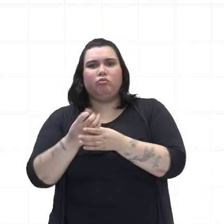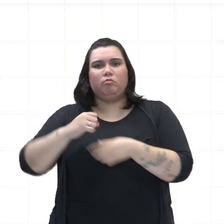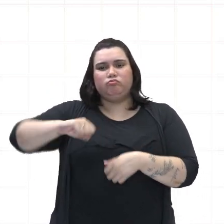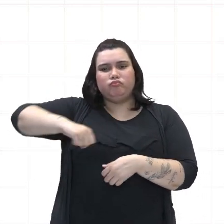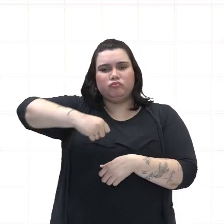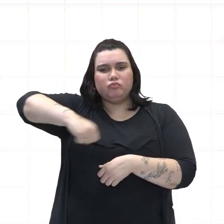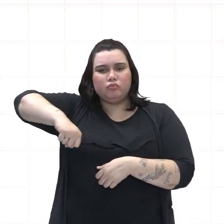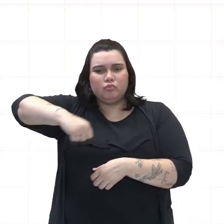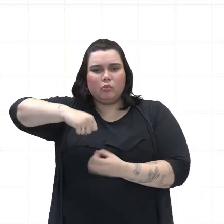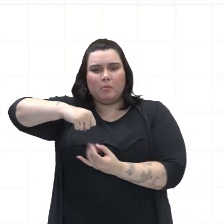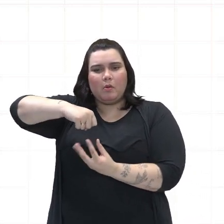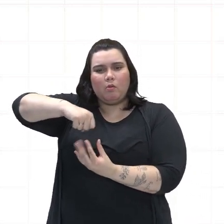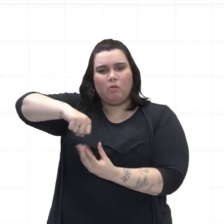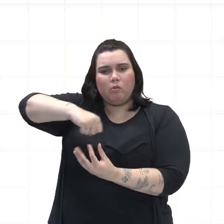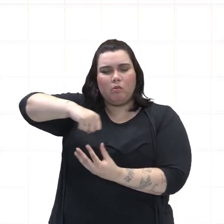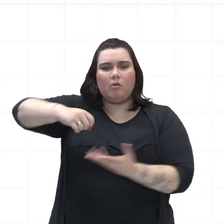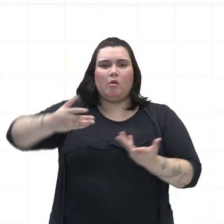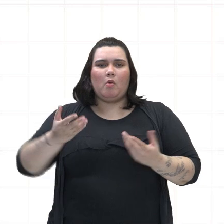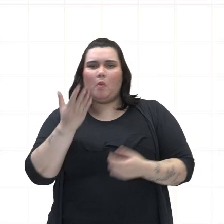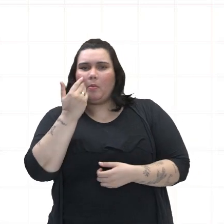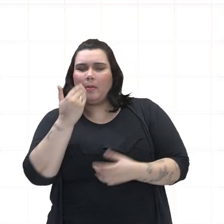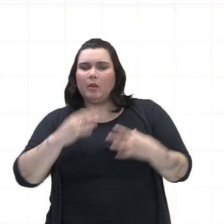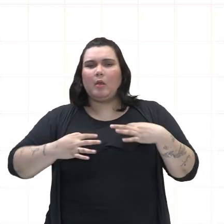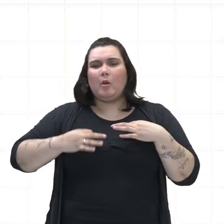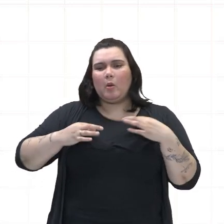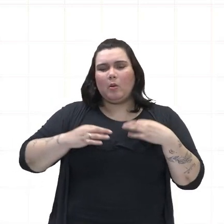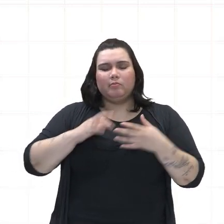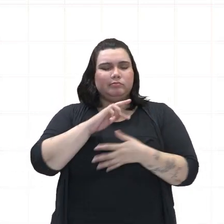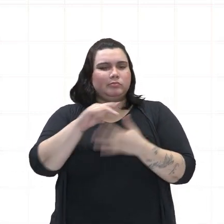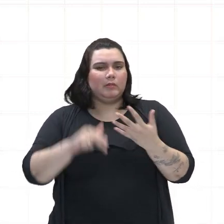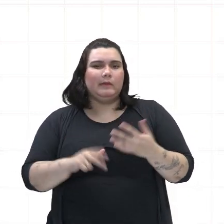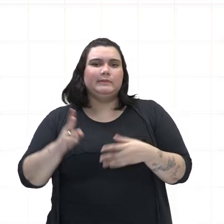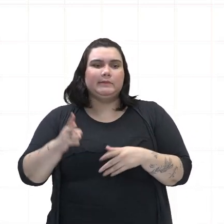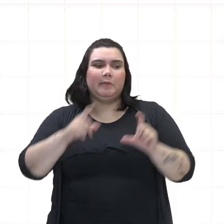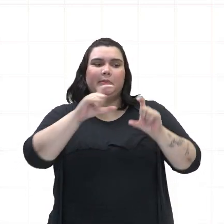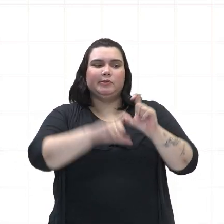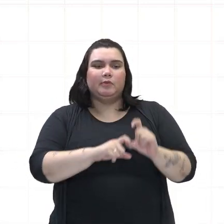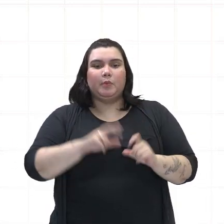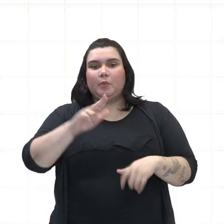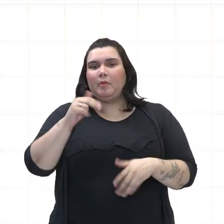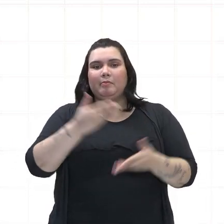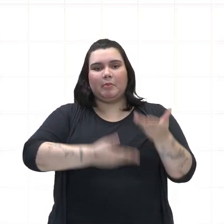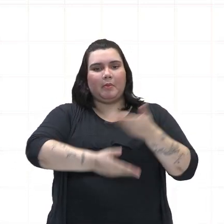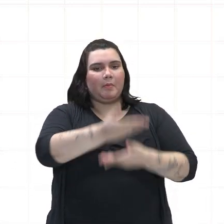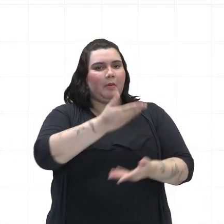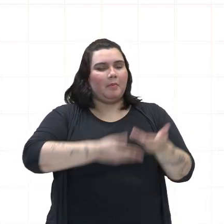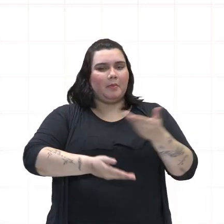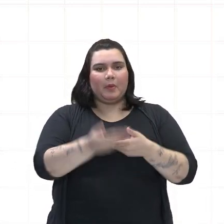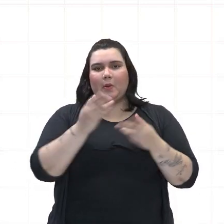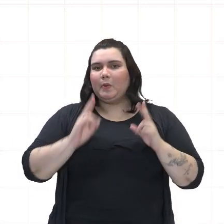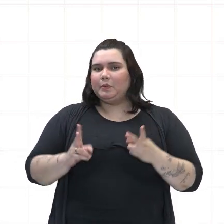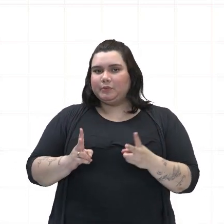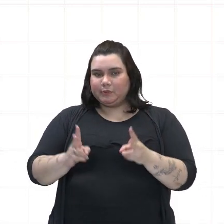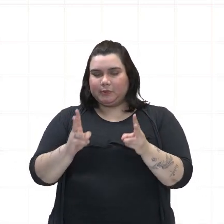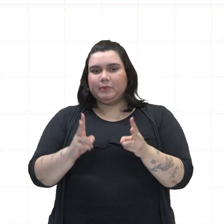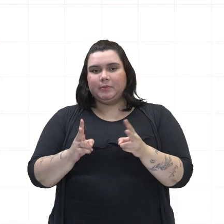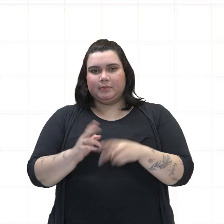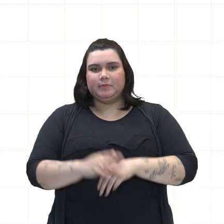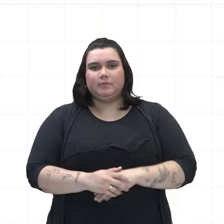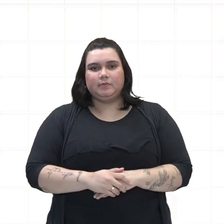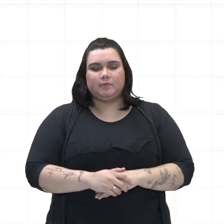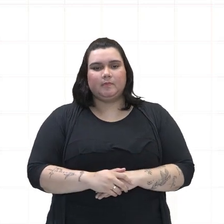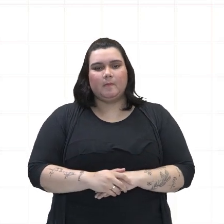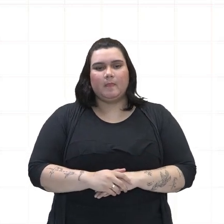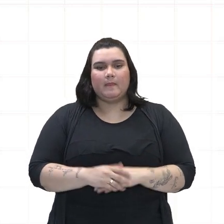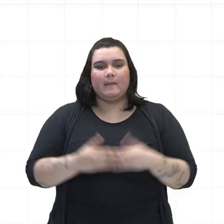lamparina, comida, roupas e por aí vai. Então, ele estava sempre endividado, então nunca acabava a dívida dele. Então, o seringueiro extrai